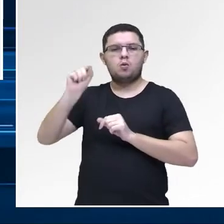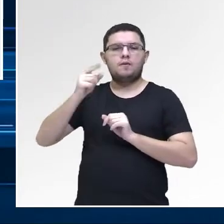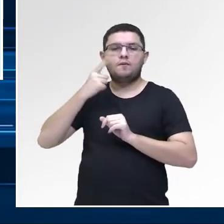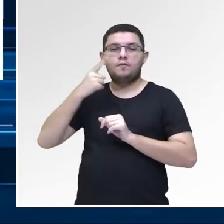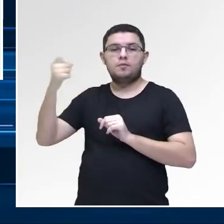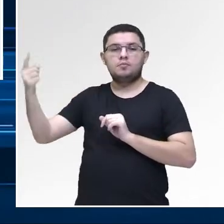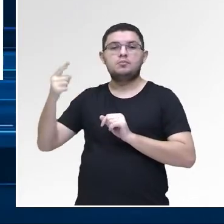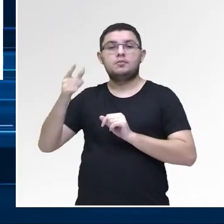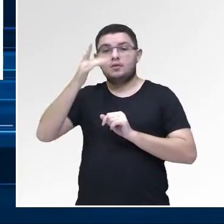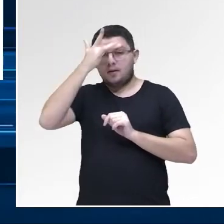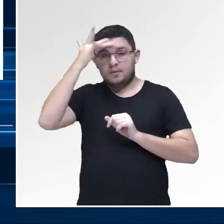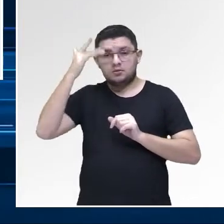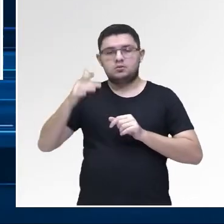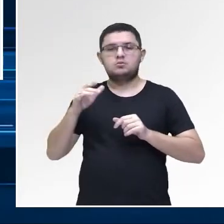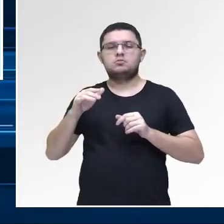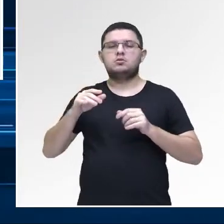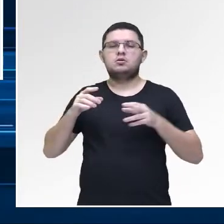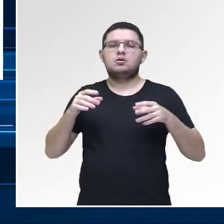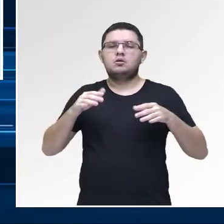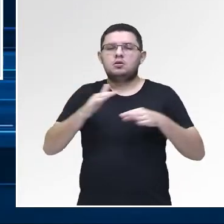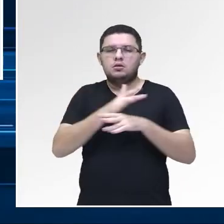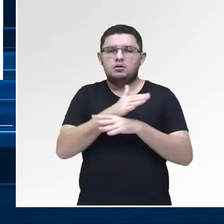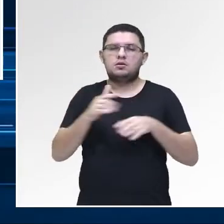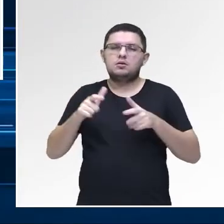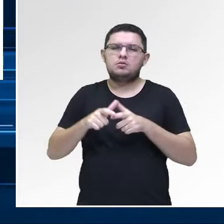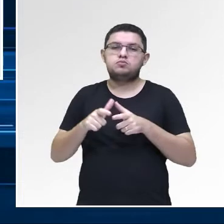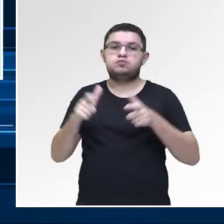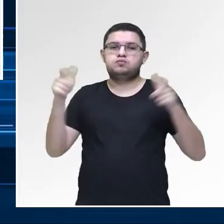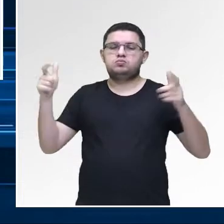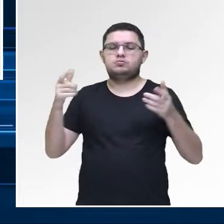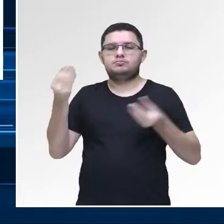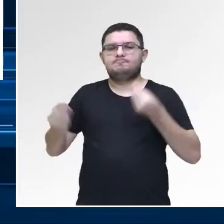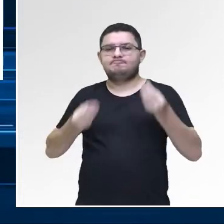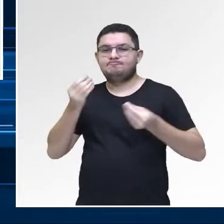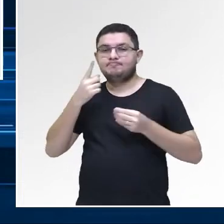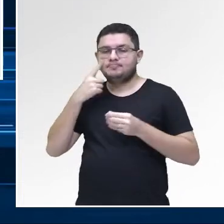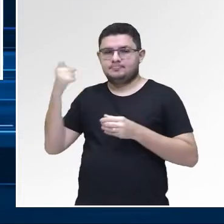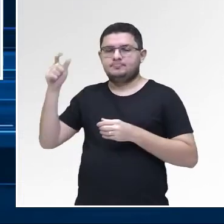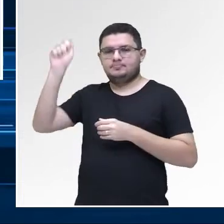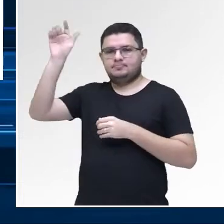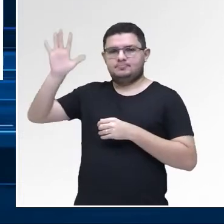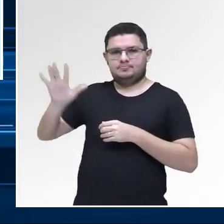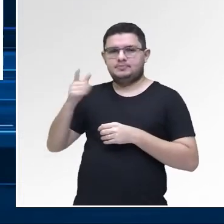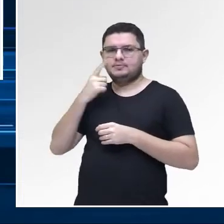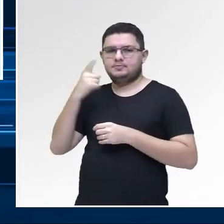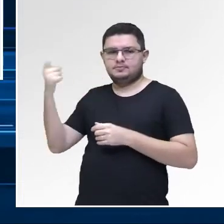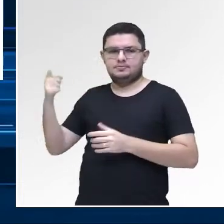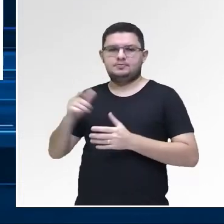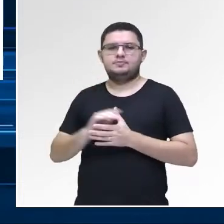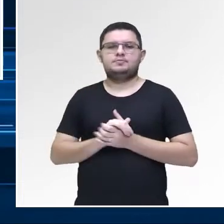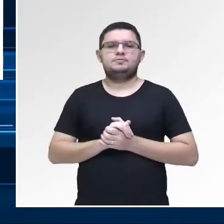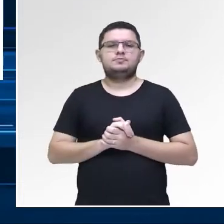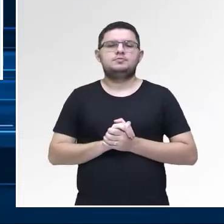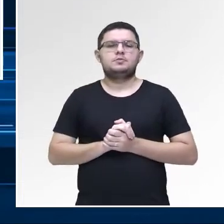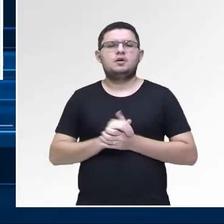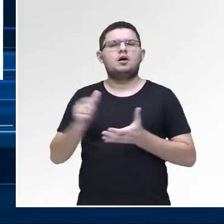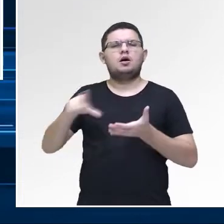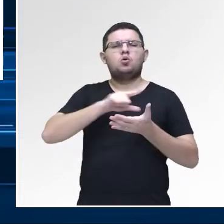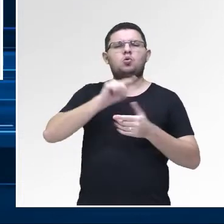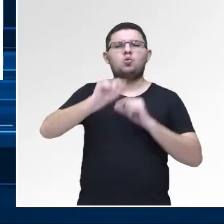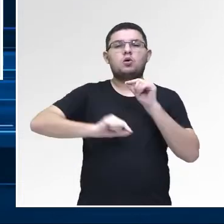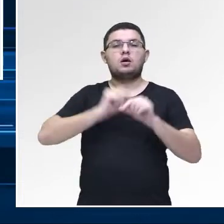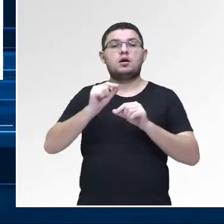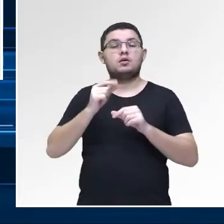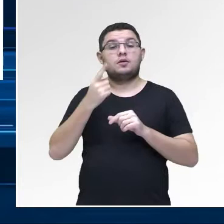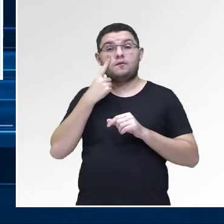Então, gente, urbanização do território brasileiro. E hoje, né? Nós já vimos ali com um gráfico que a